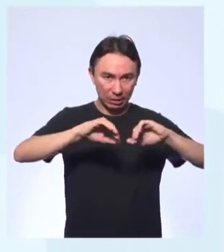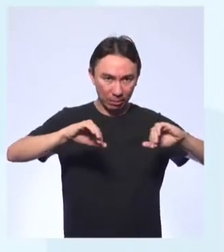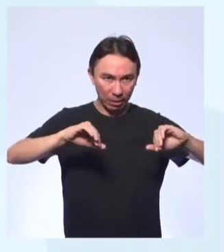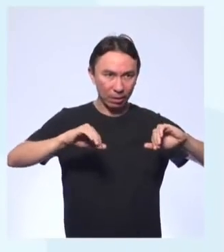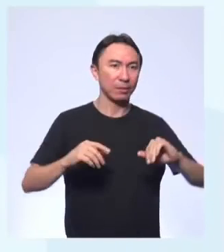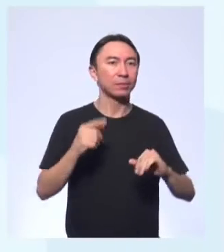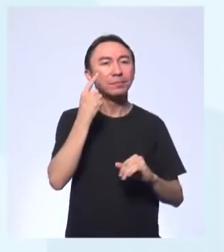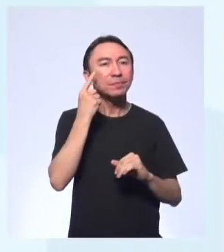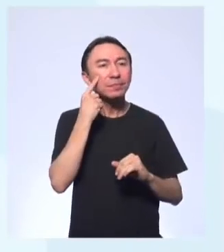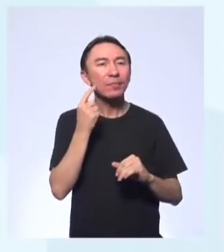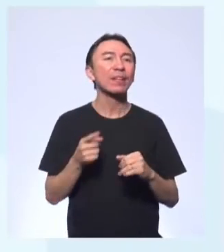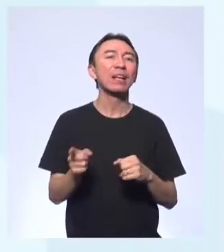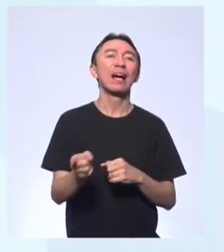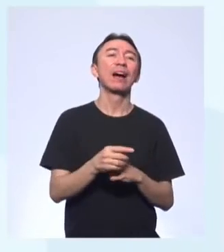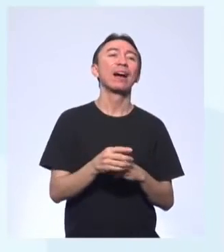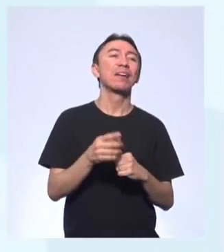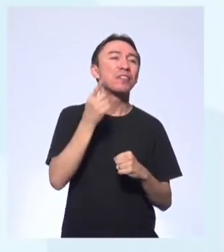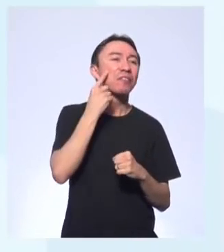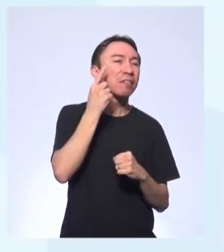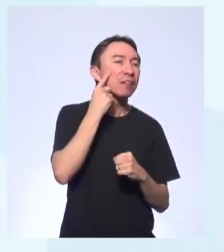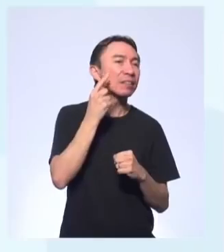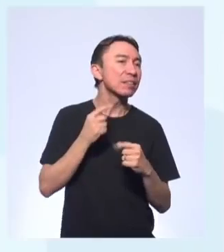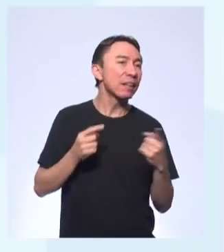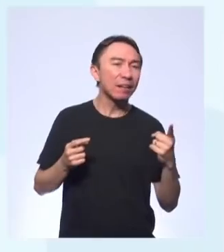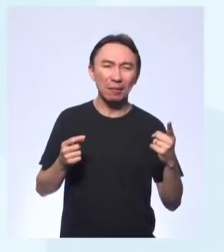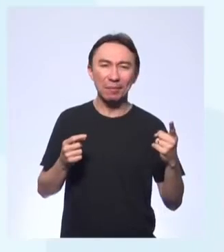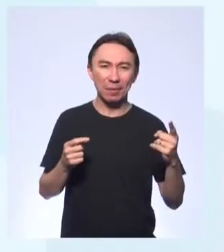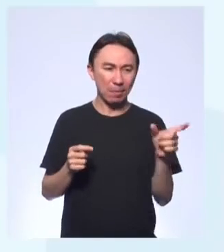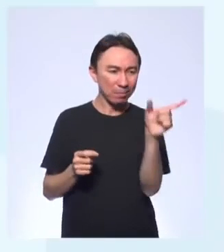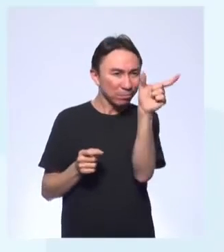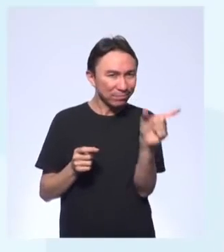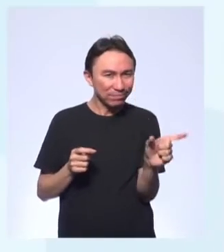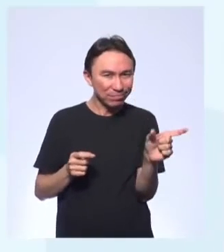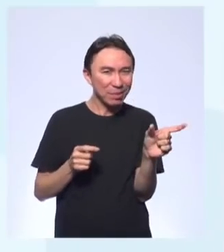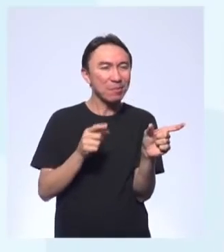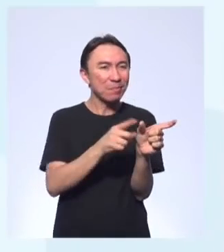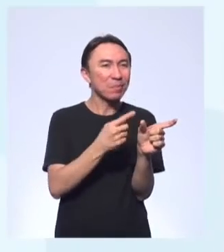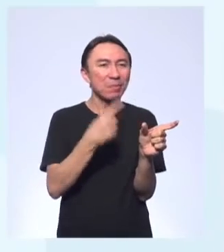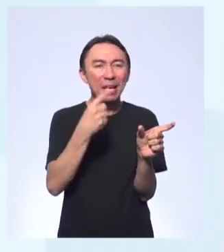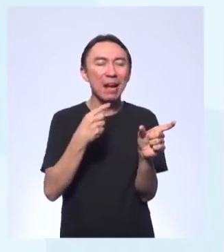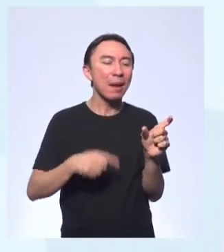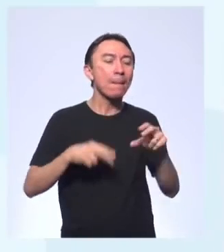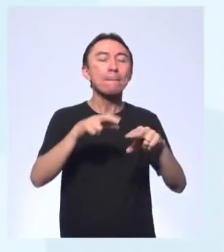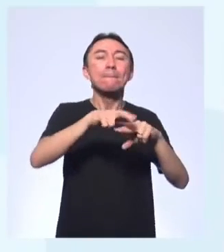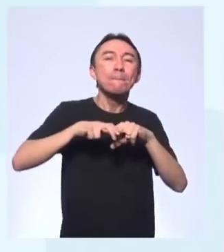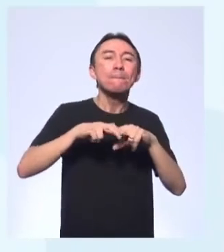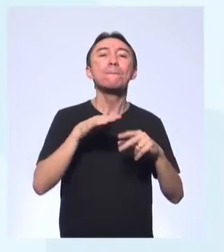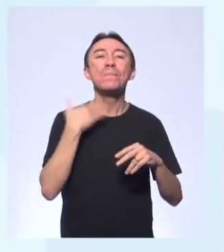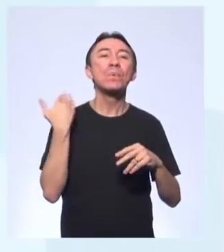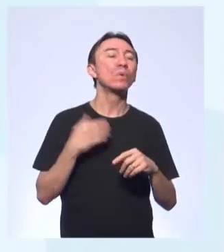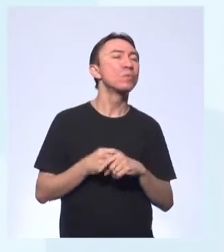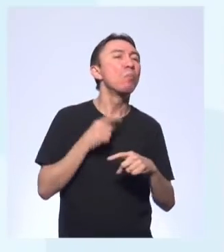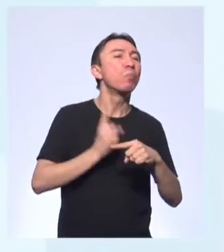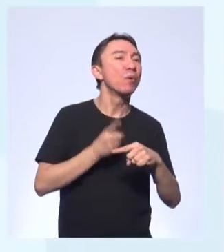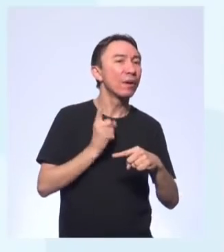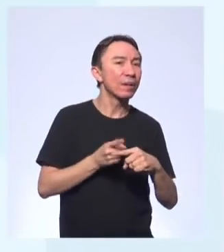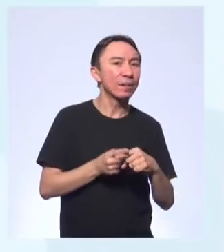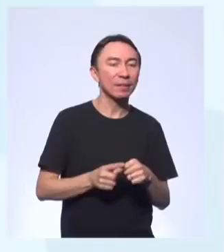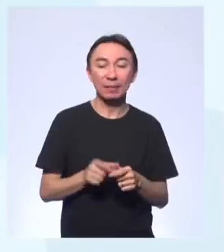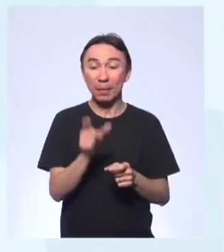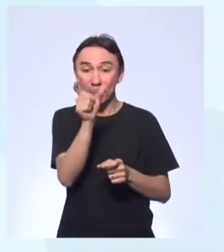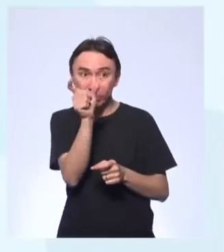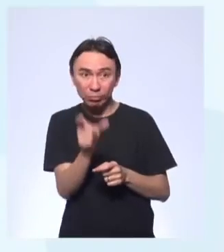gente qual a causa específica, né, de morte. E aí, a segunda, no caso, sexo feminino